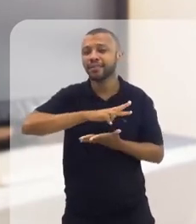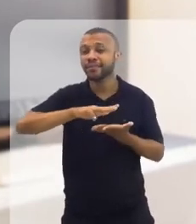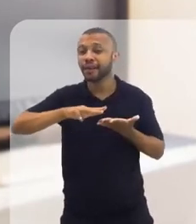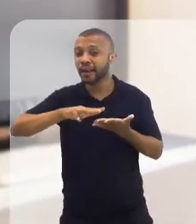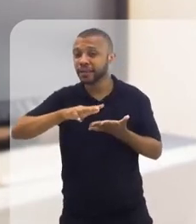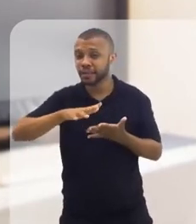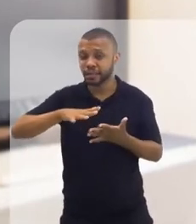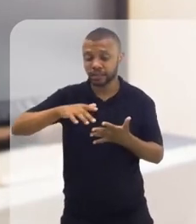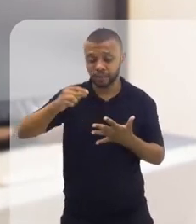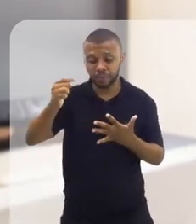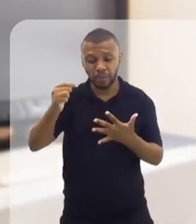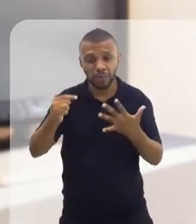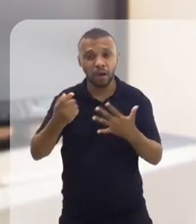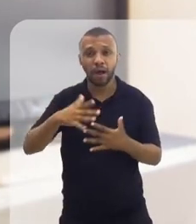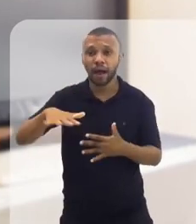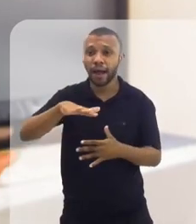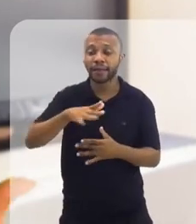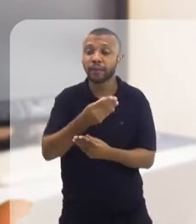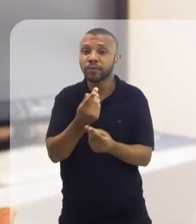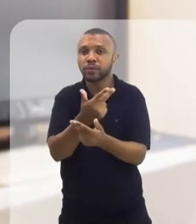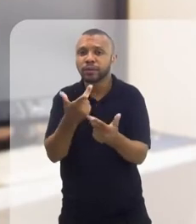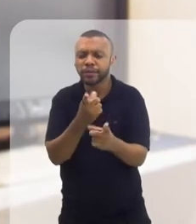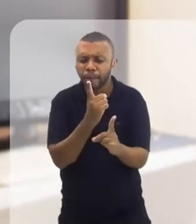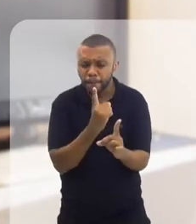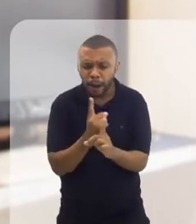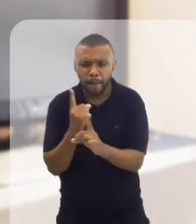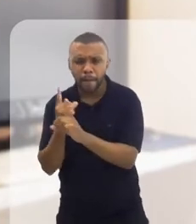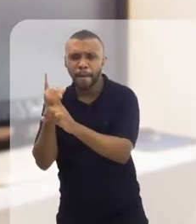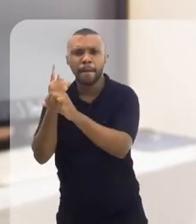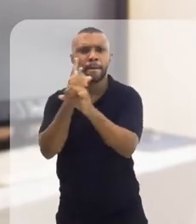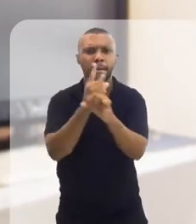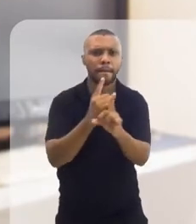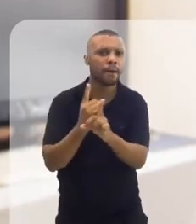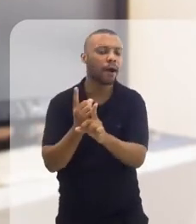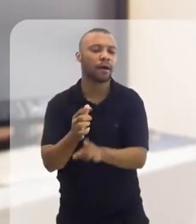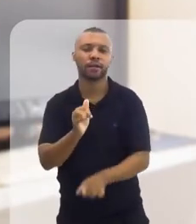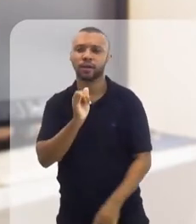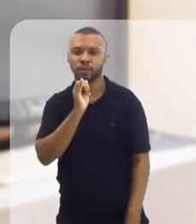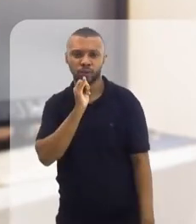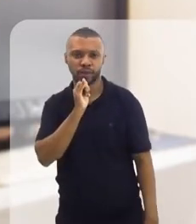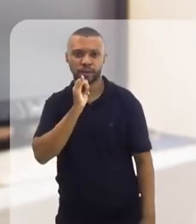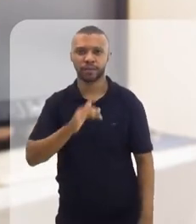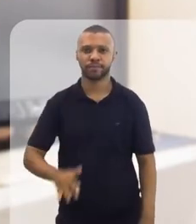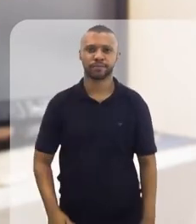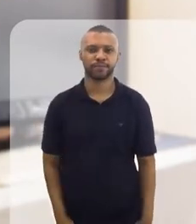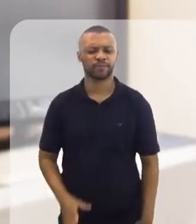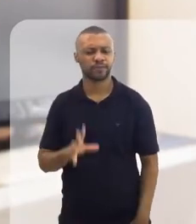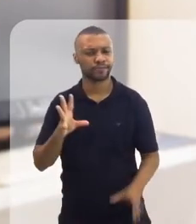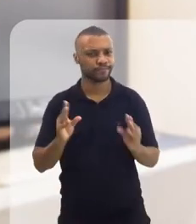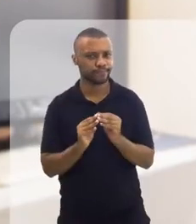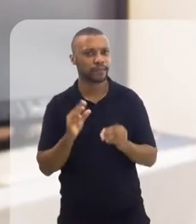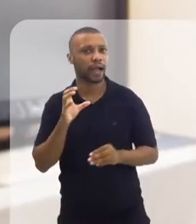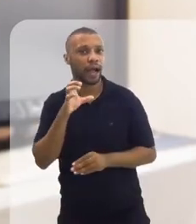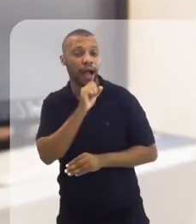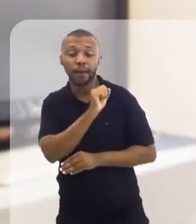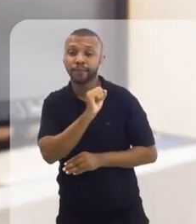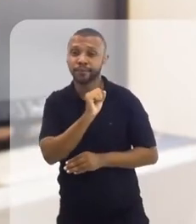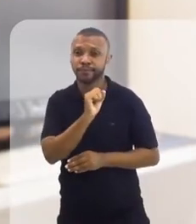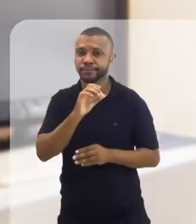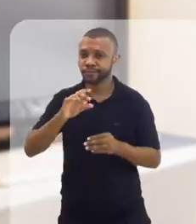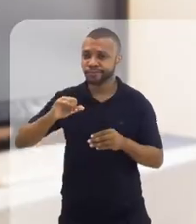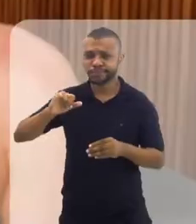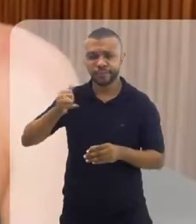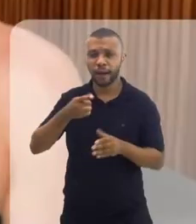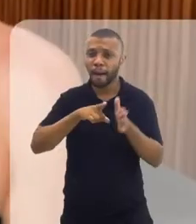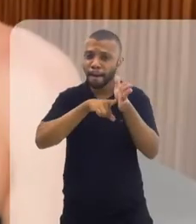E em diversas outras áreas, porque é tanta coisa que a gente vai descobrindo, tanta coisa que a gente vai descobrindo. Por exemplo, vou falar